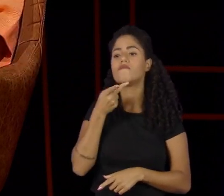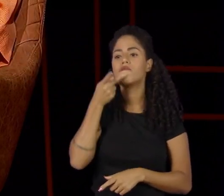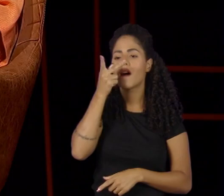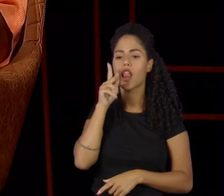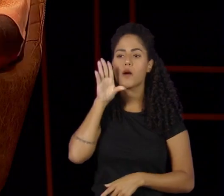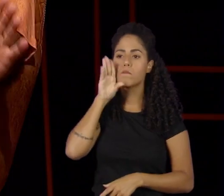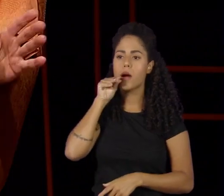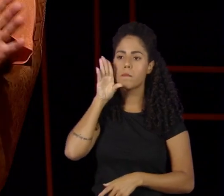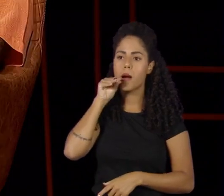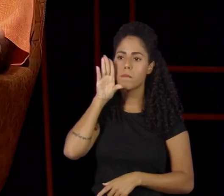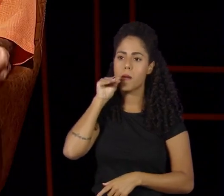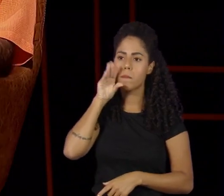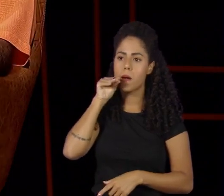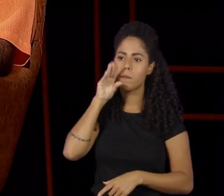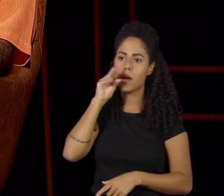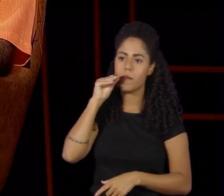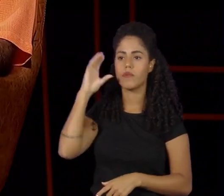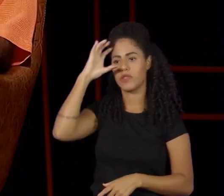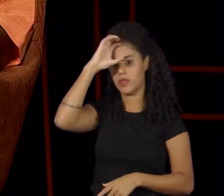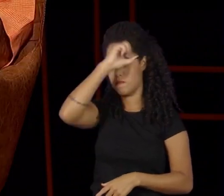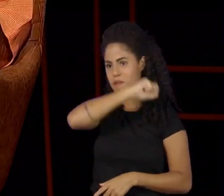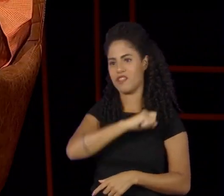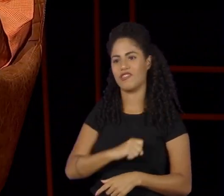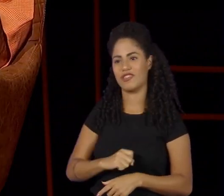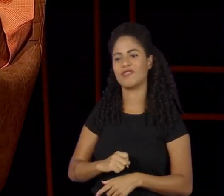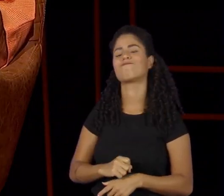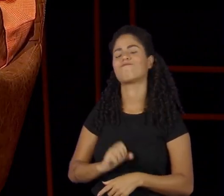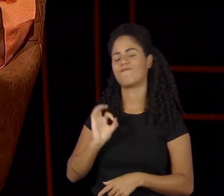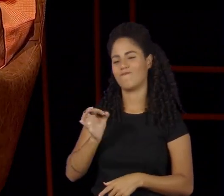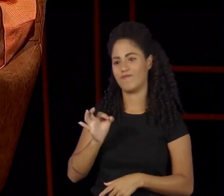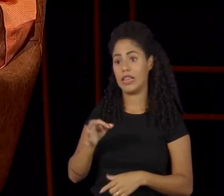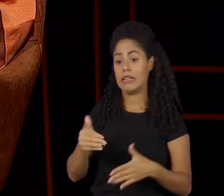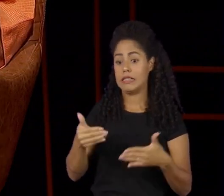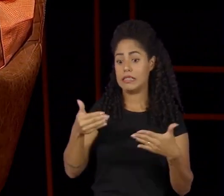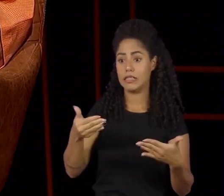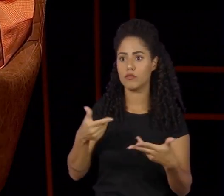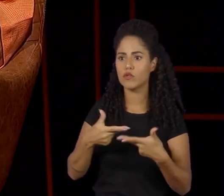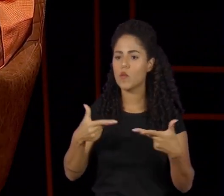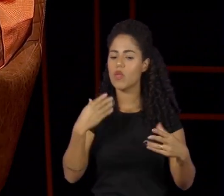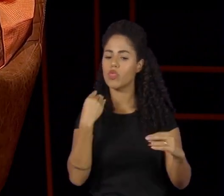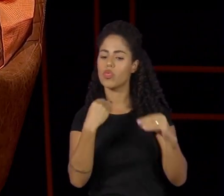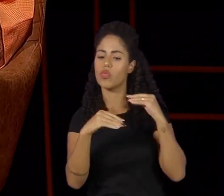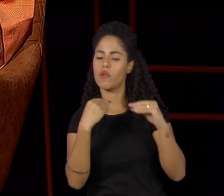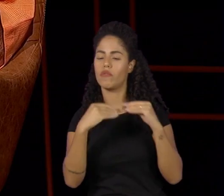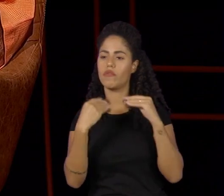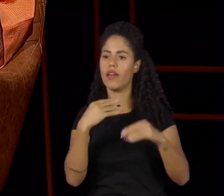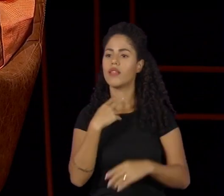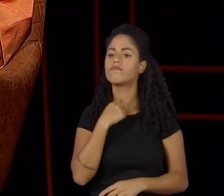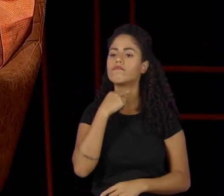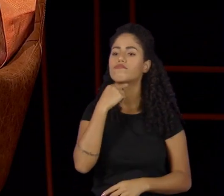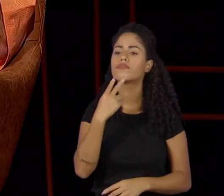fecha a lojinha e vai embora, entendeu? Então, essa coisa da novela, do falar,